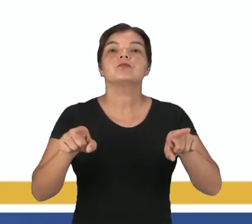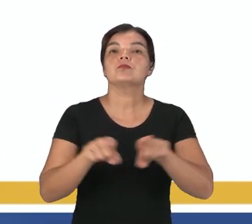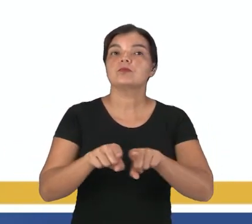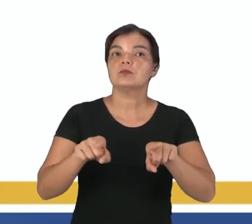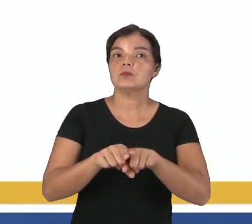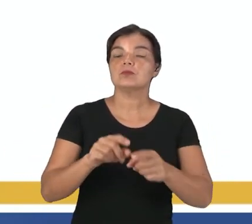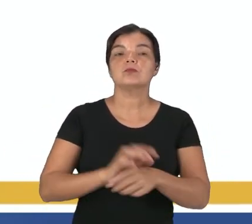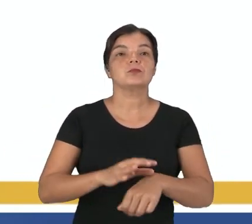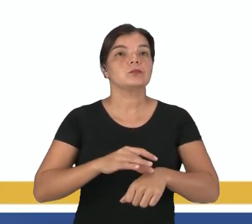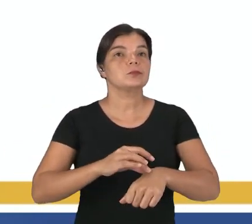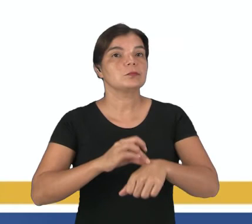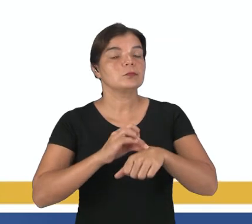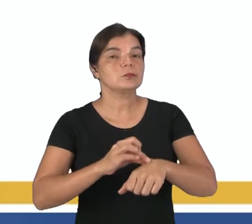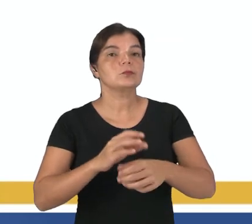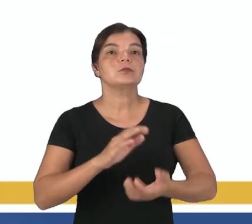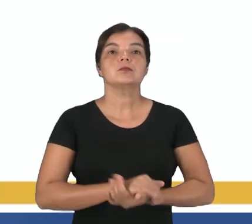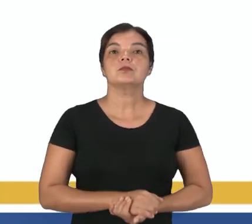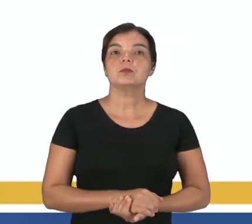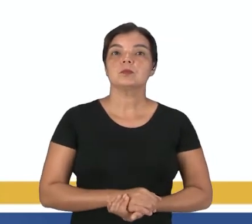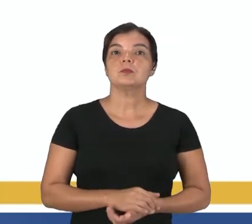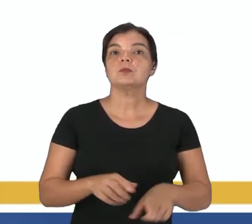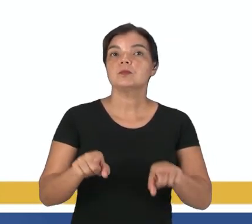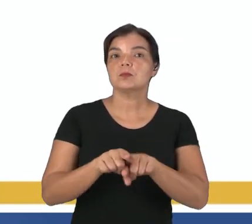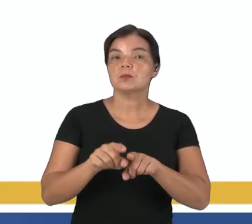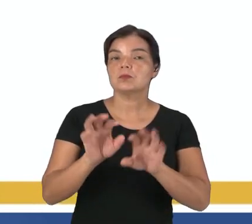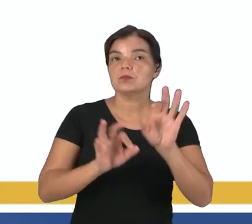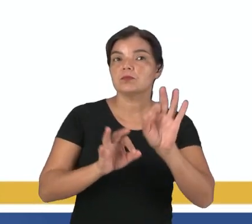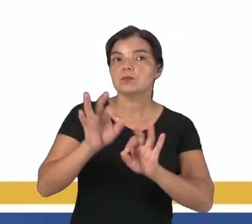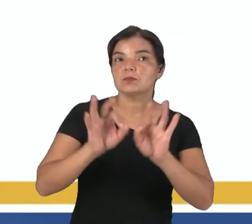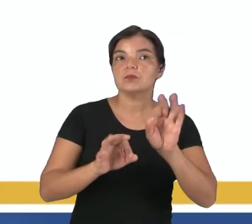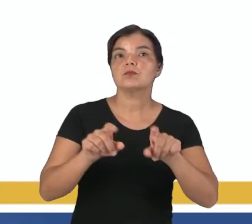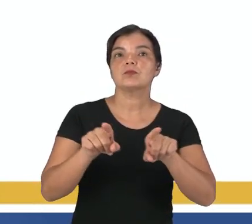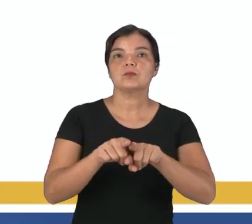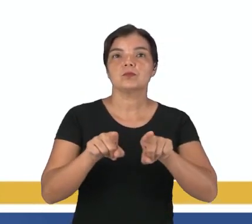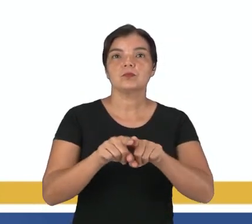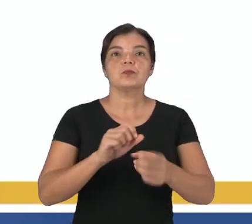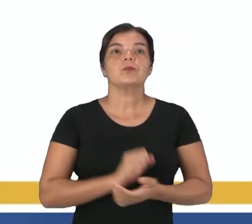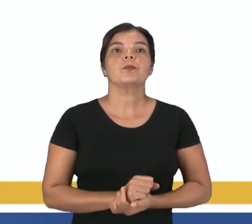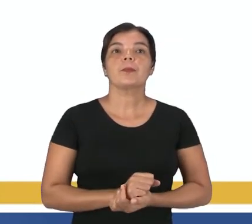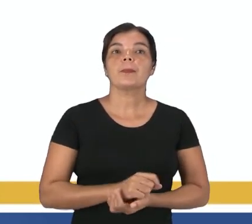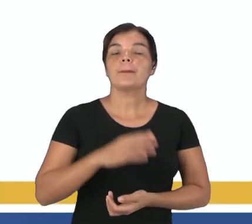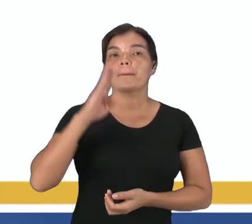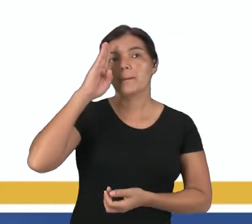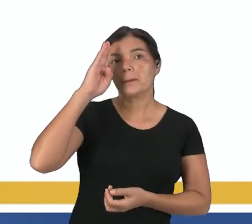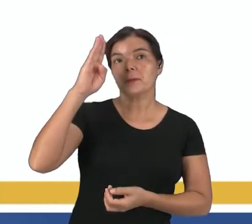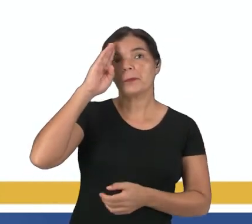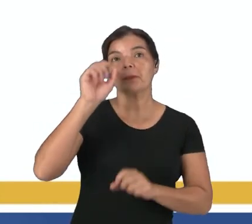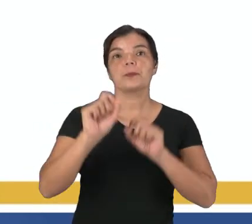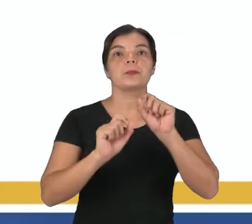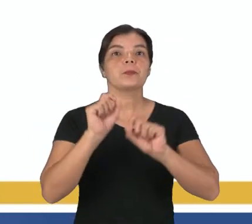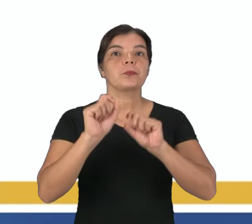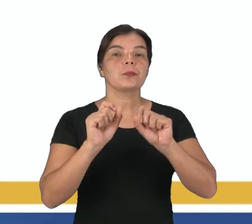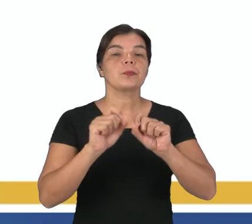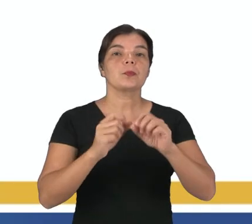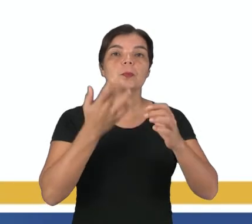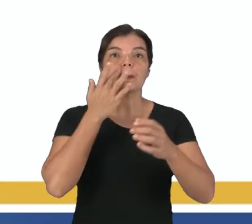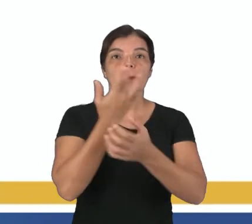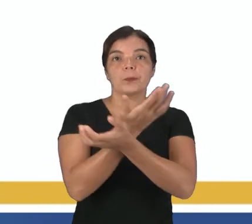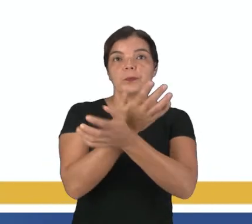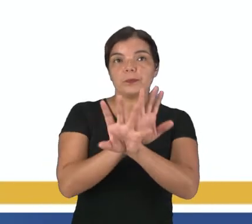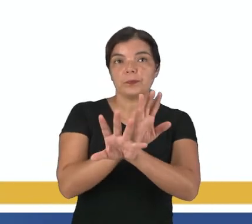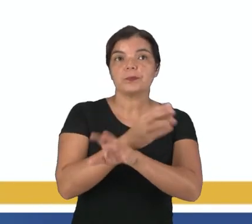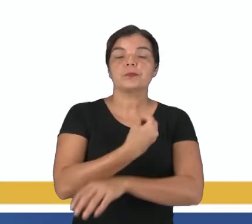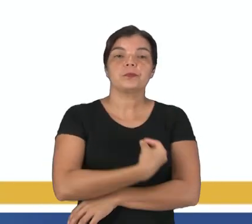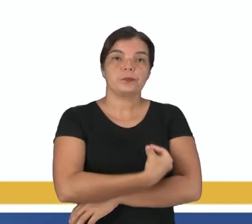vegetais né em carnes elas são formadas por íons né E a sua principal função é formar o